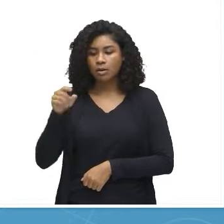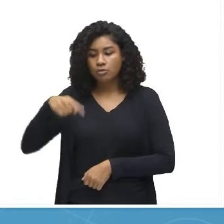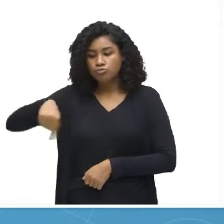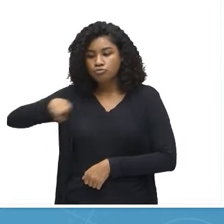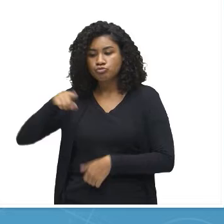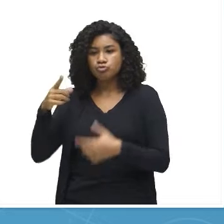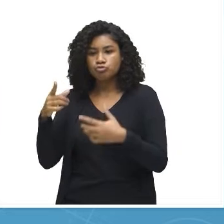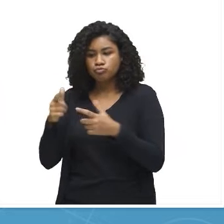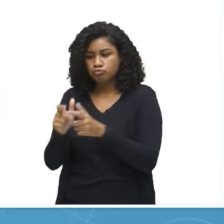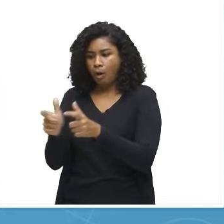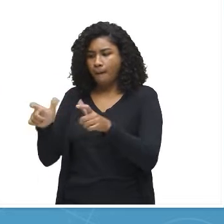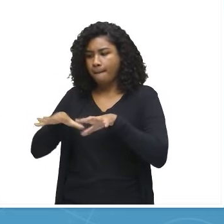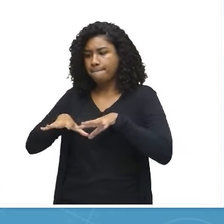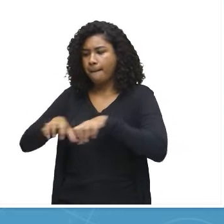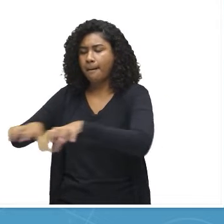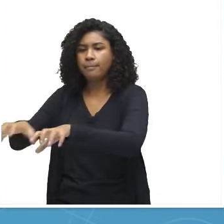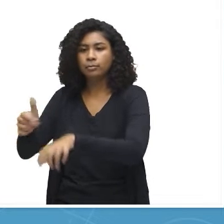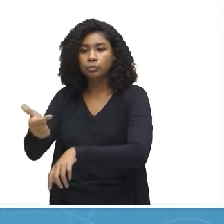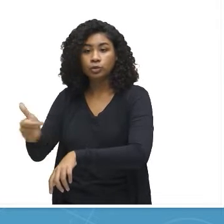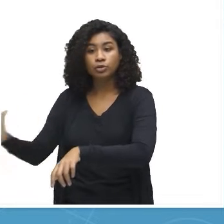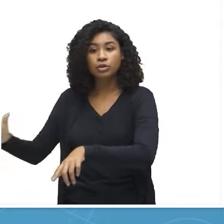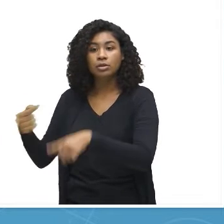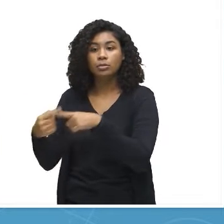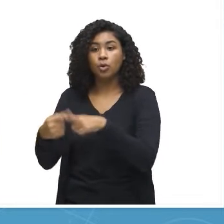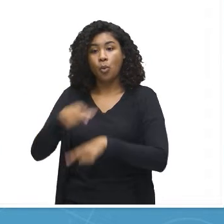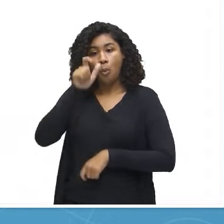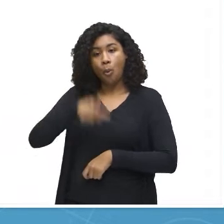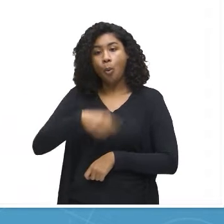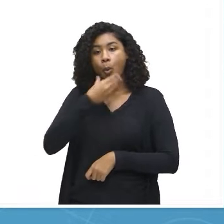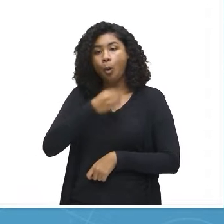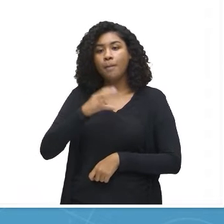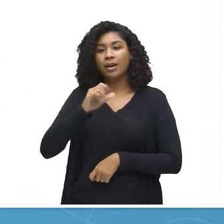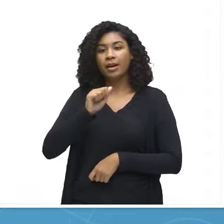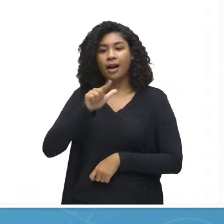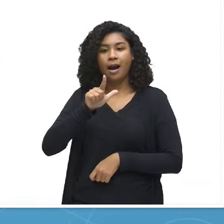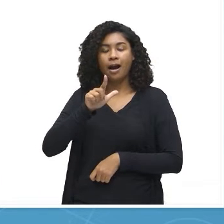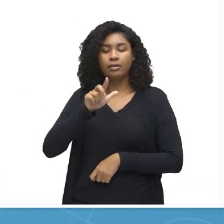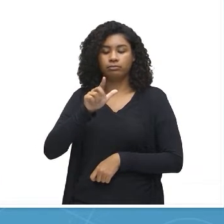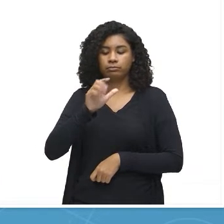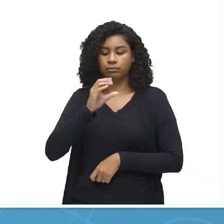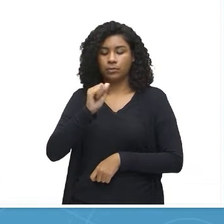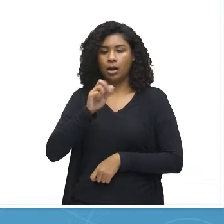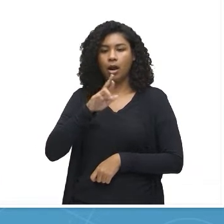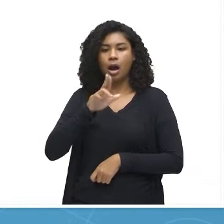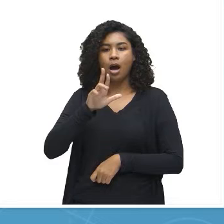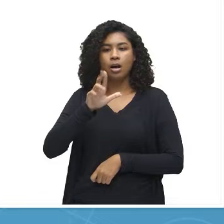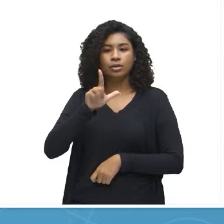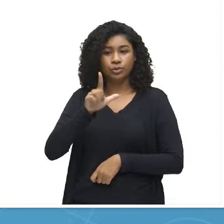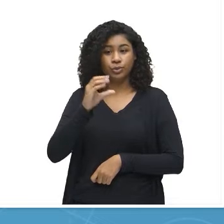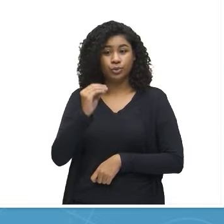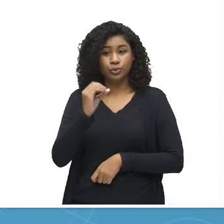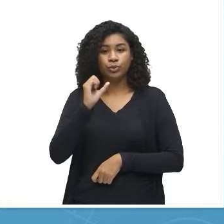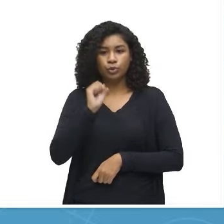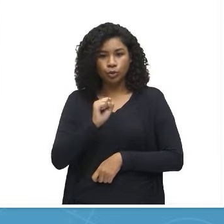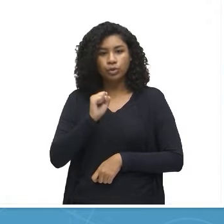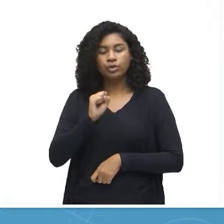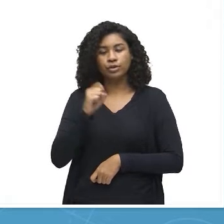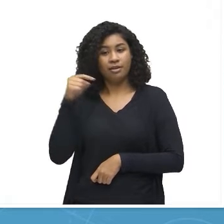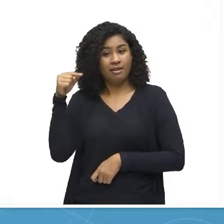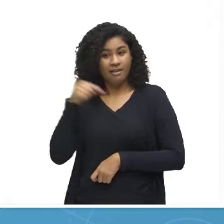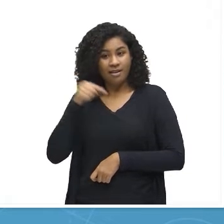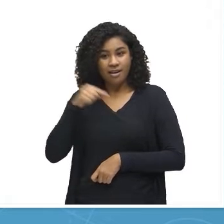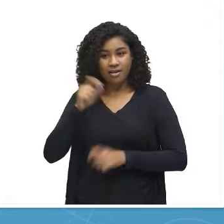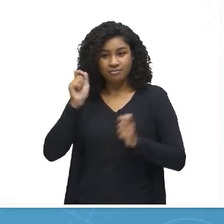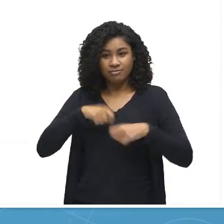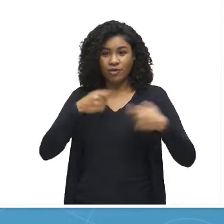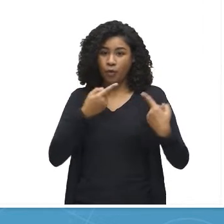causa da intervenção do Carlos Martel. Então a gente diz que isso vai impedir a islamização do Ocidente,